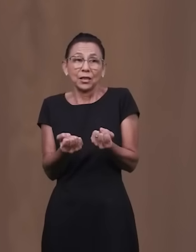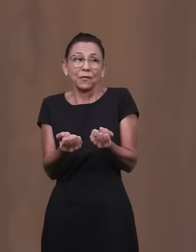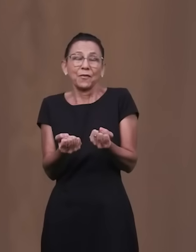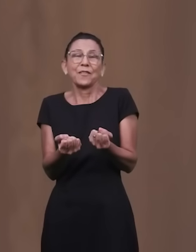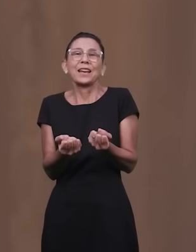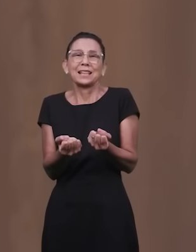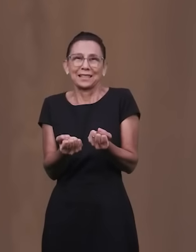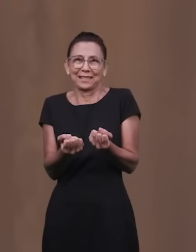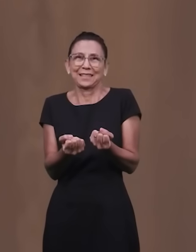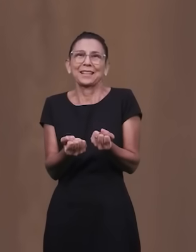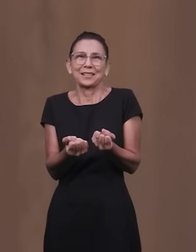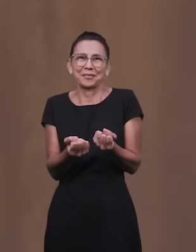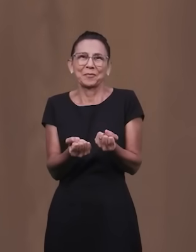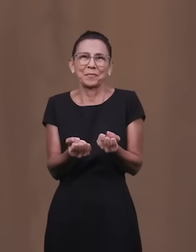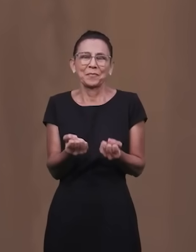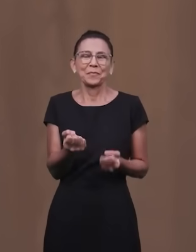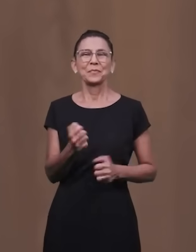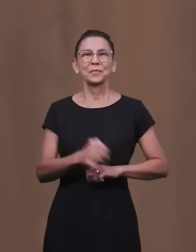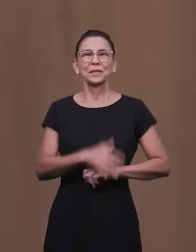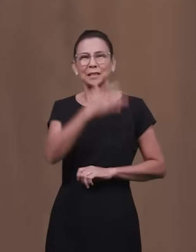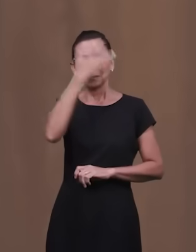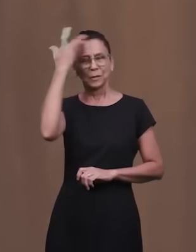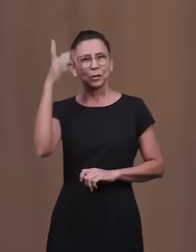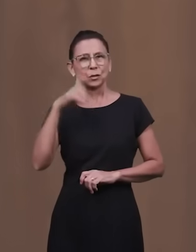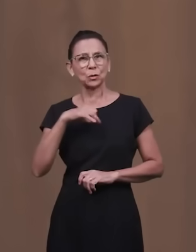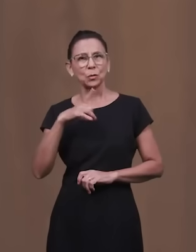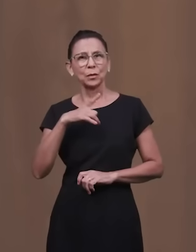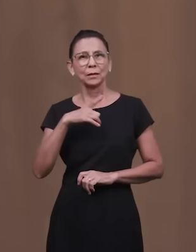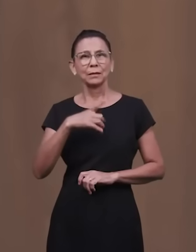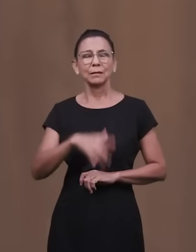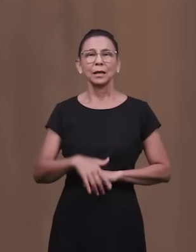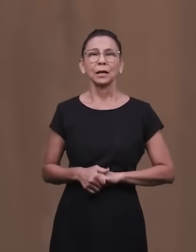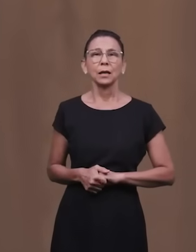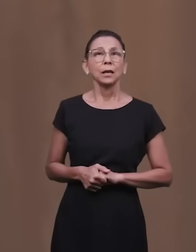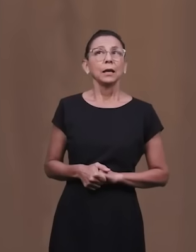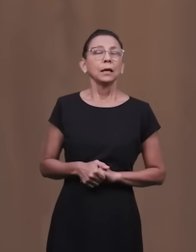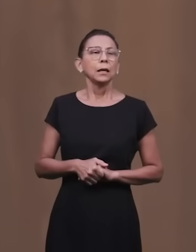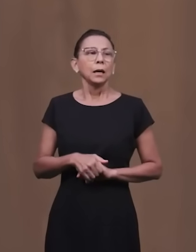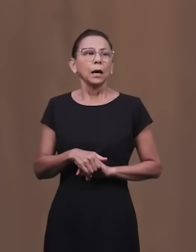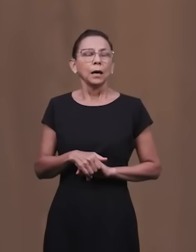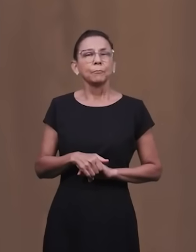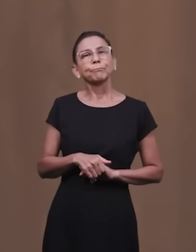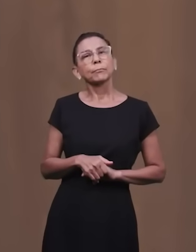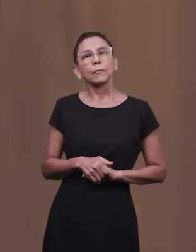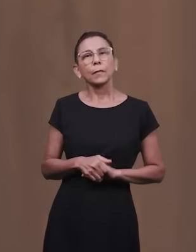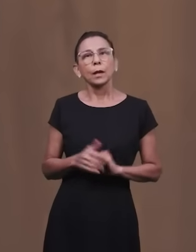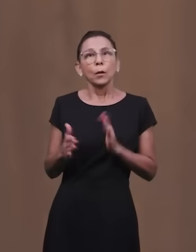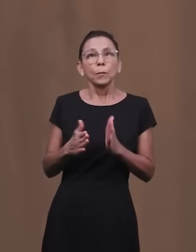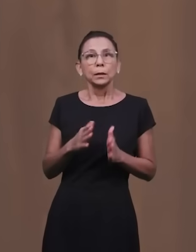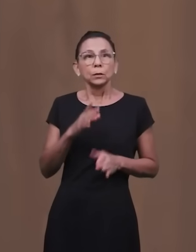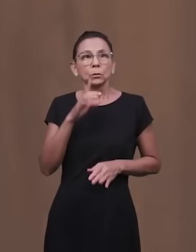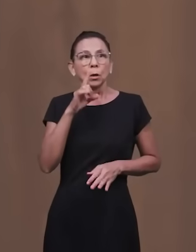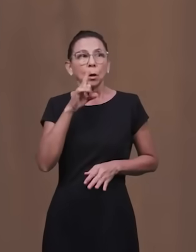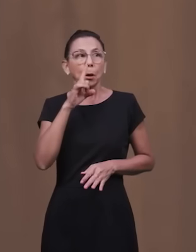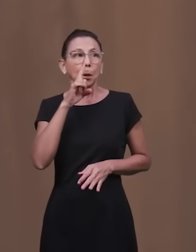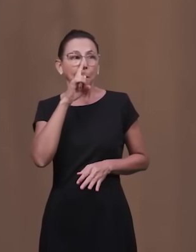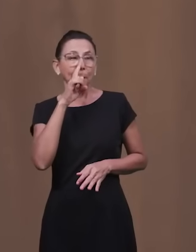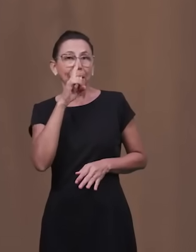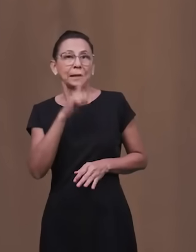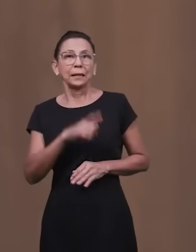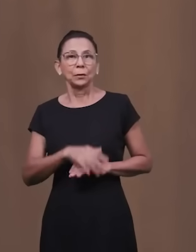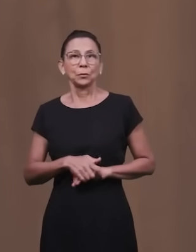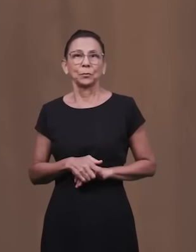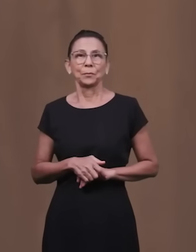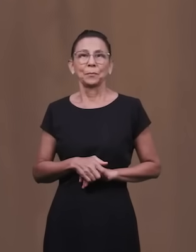que todo vivo tem. Então, diante de um perigo, todo vivo vai manifestar uma sequência de comportamentos para